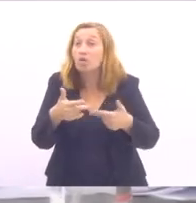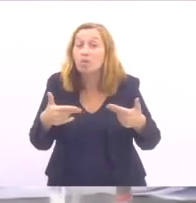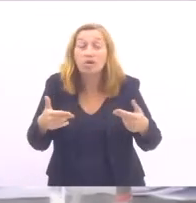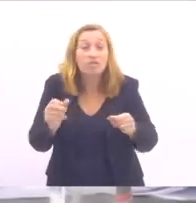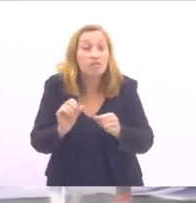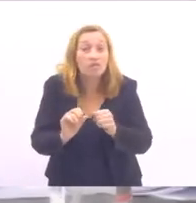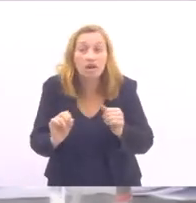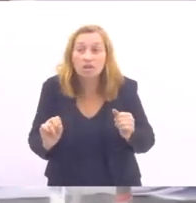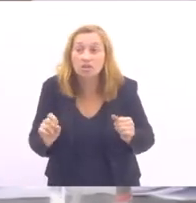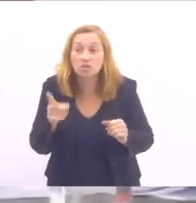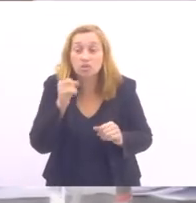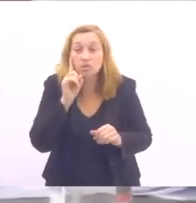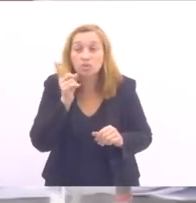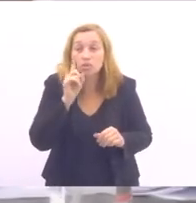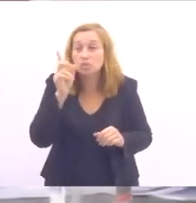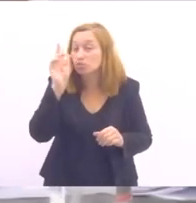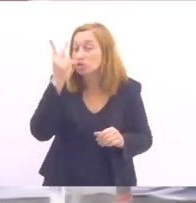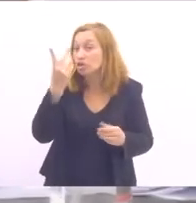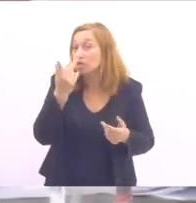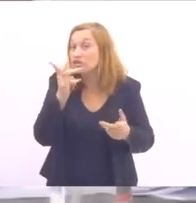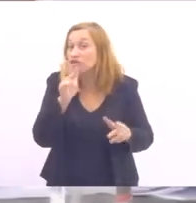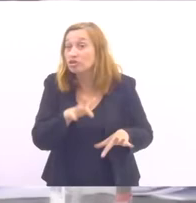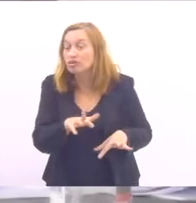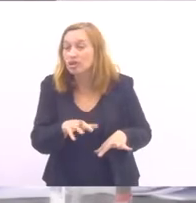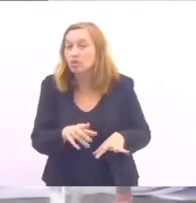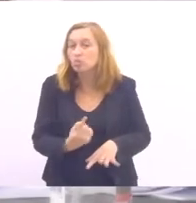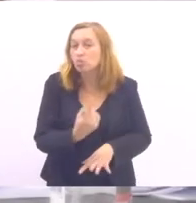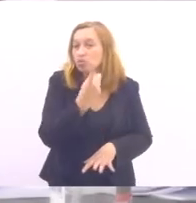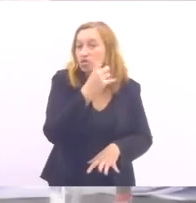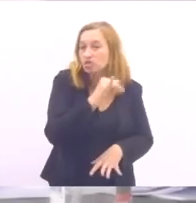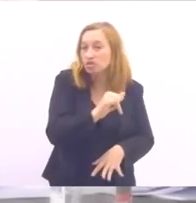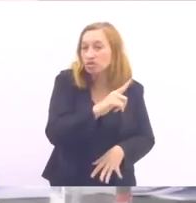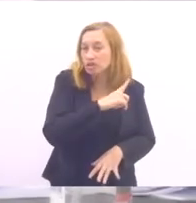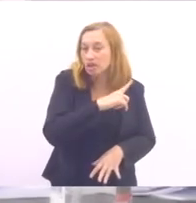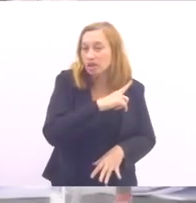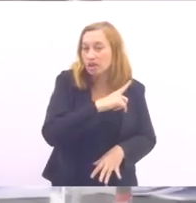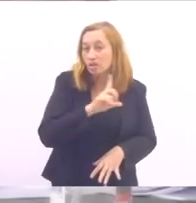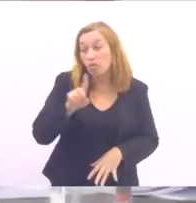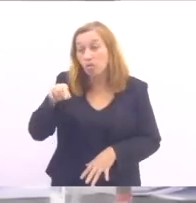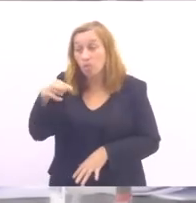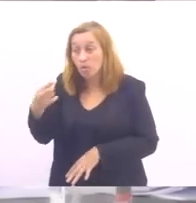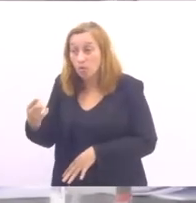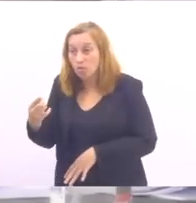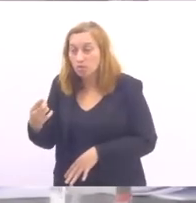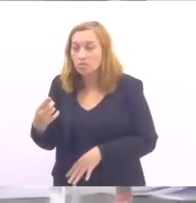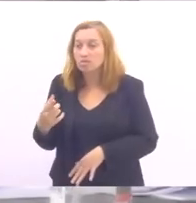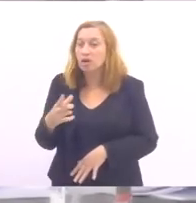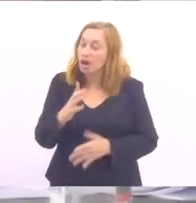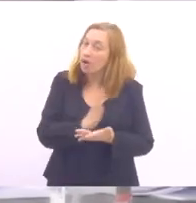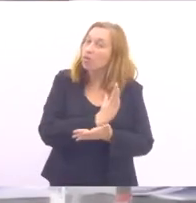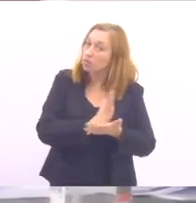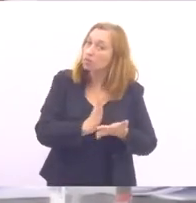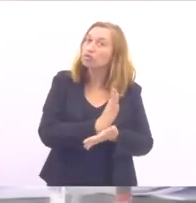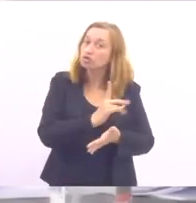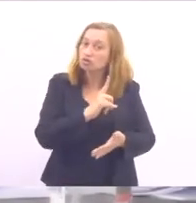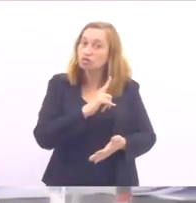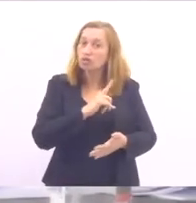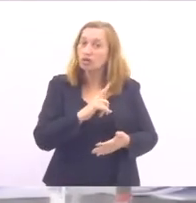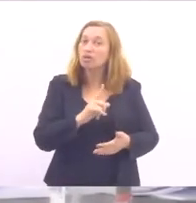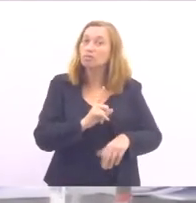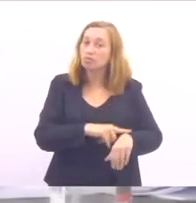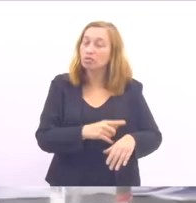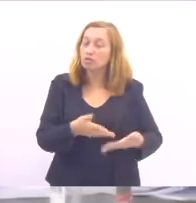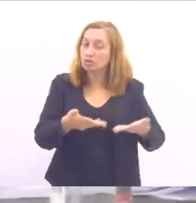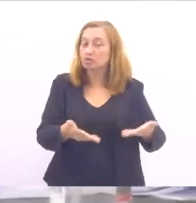façam, porque cada dia é uma história diferente. Um dia tem, depois outro. Alguns chegaram a ter pontos de entrega. Depois já não